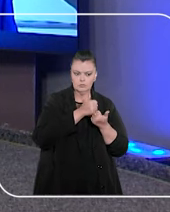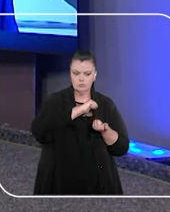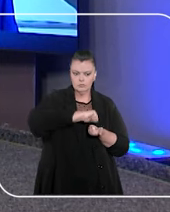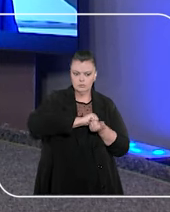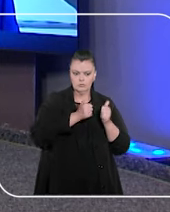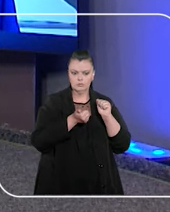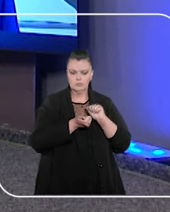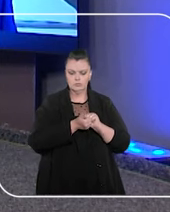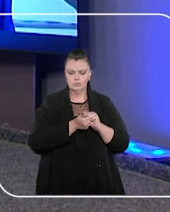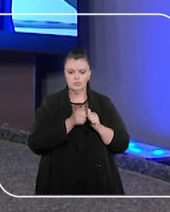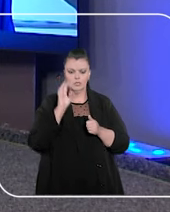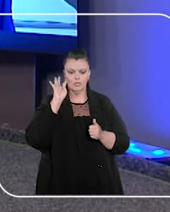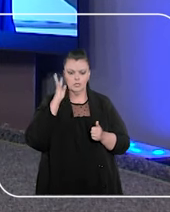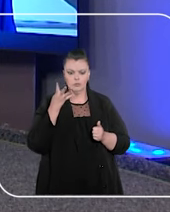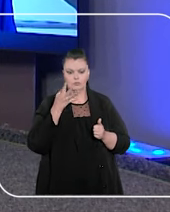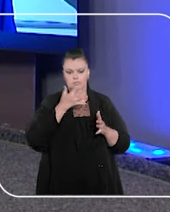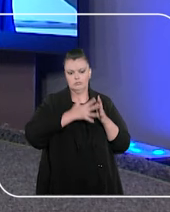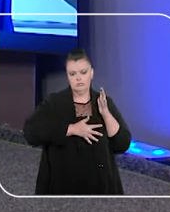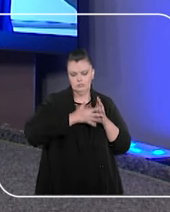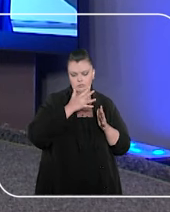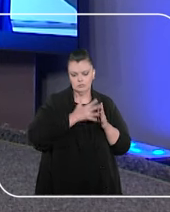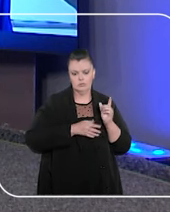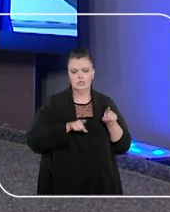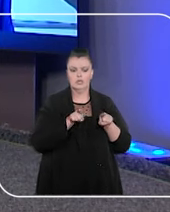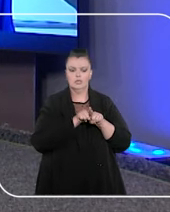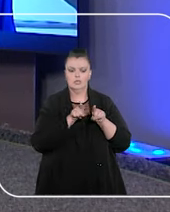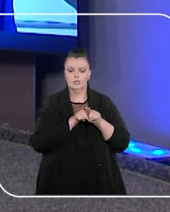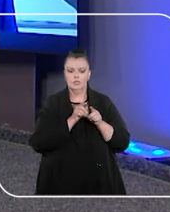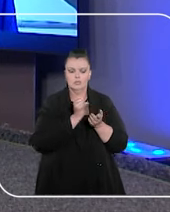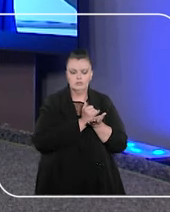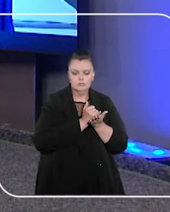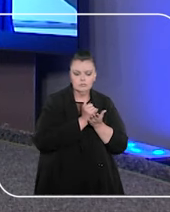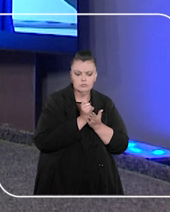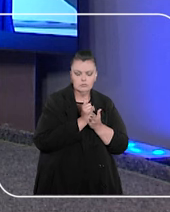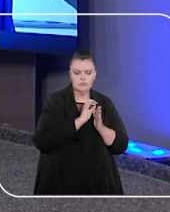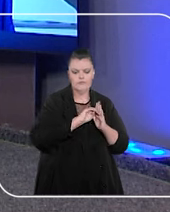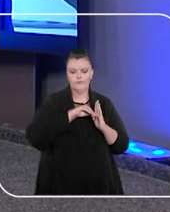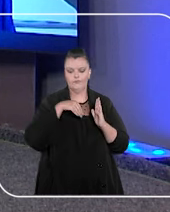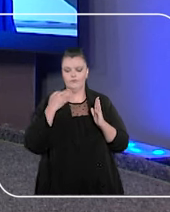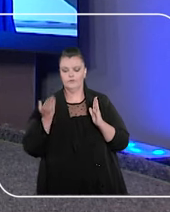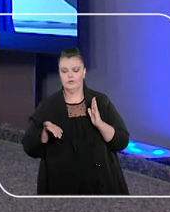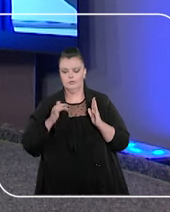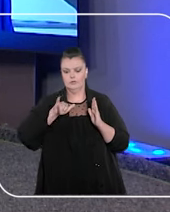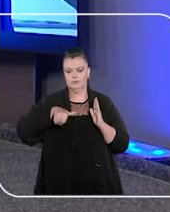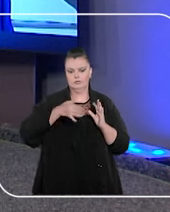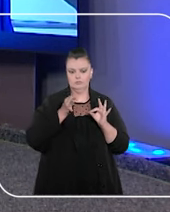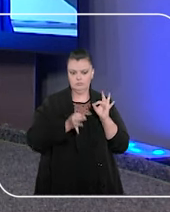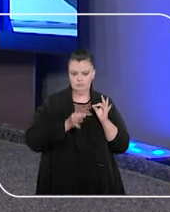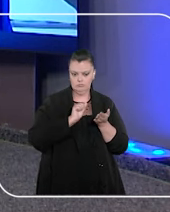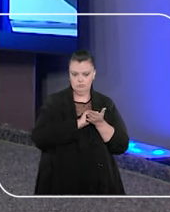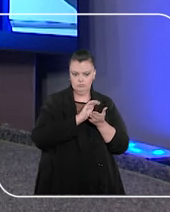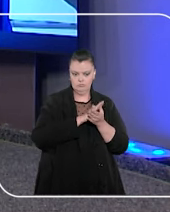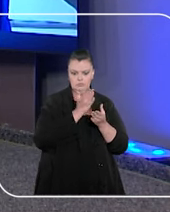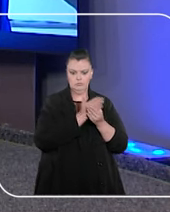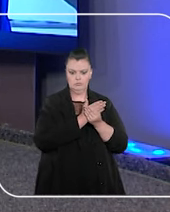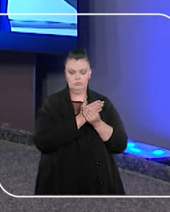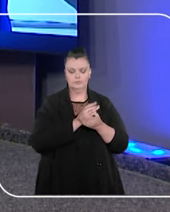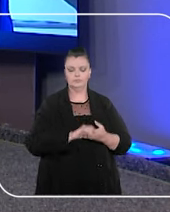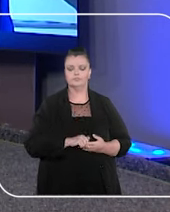de conflito e demais iniciativas de desjudicialização que vêm sendo aí desenvolvidas pela Corte,